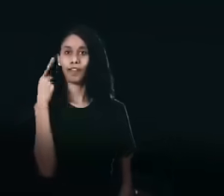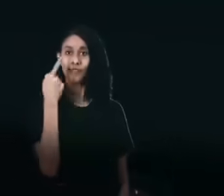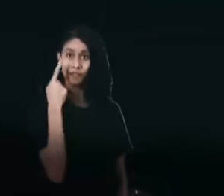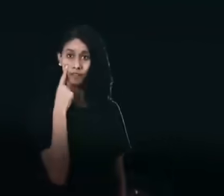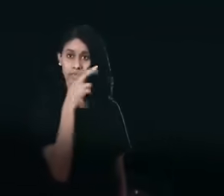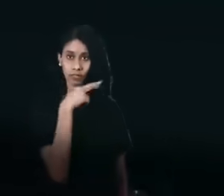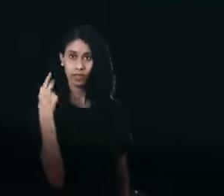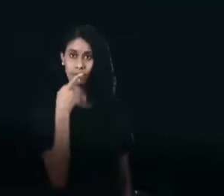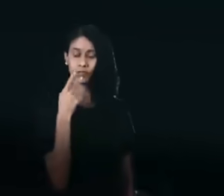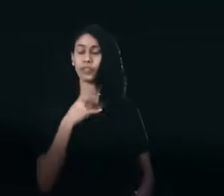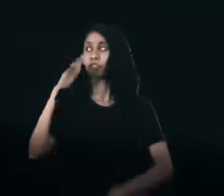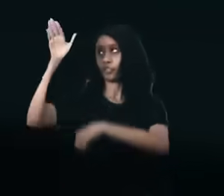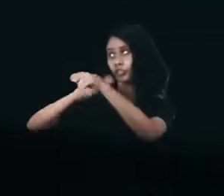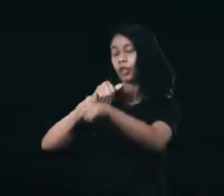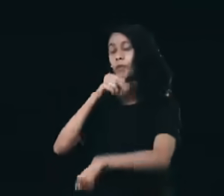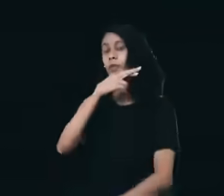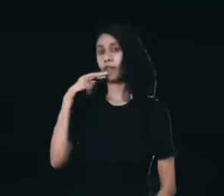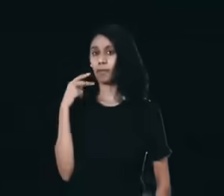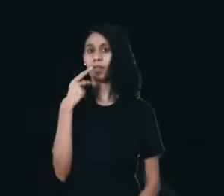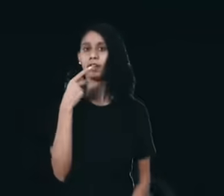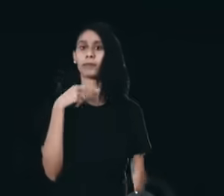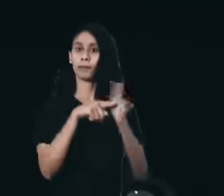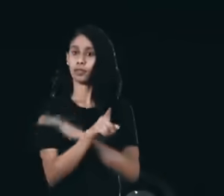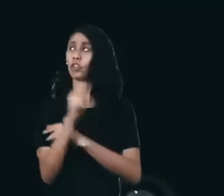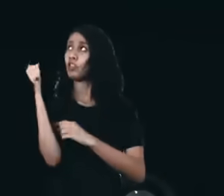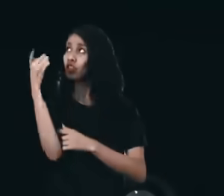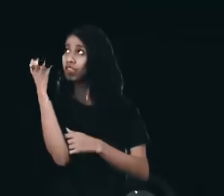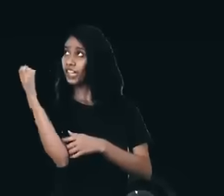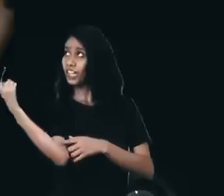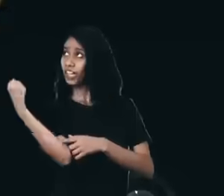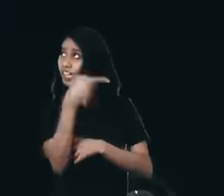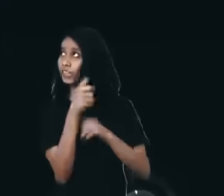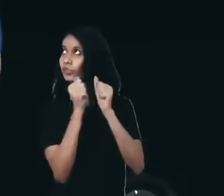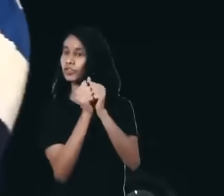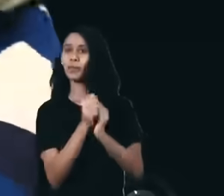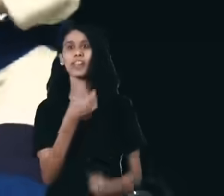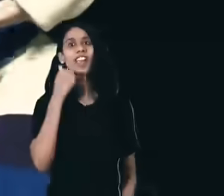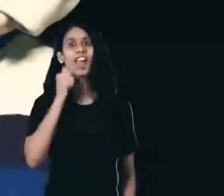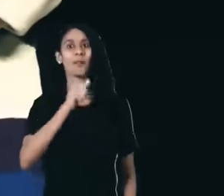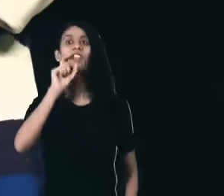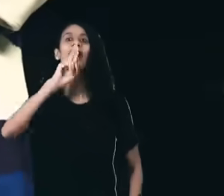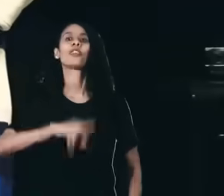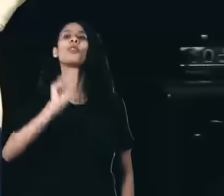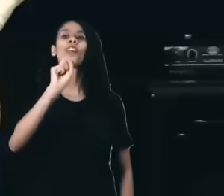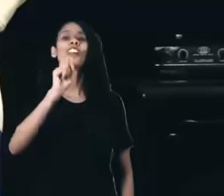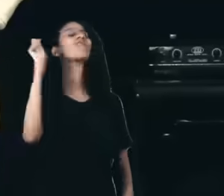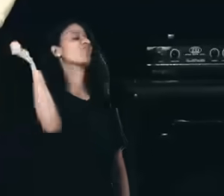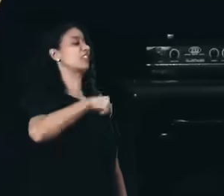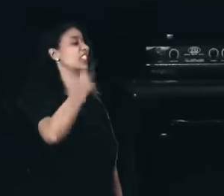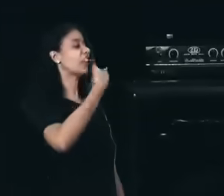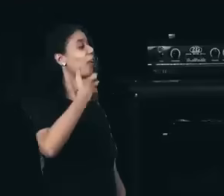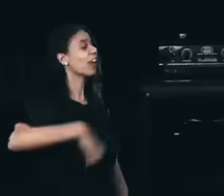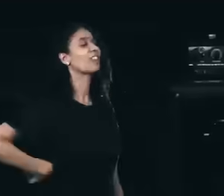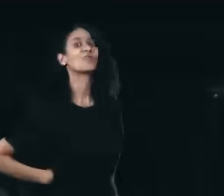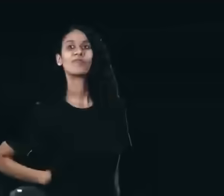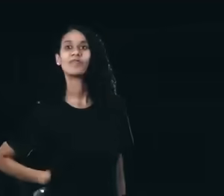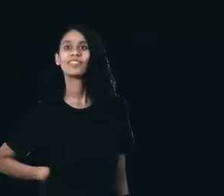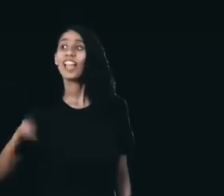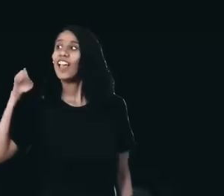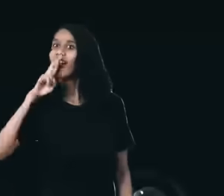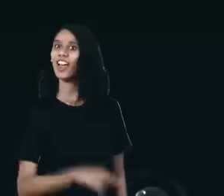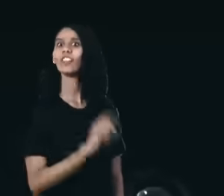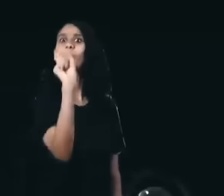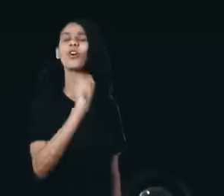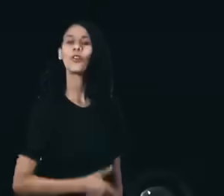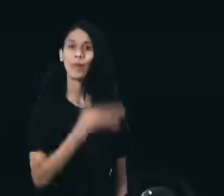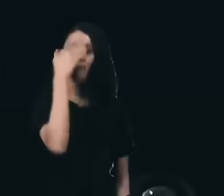diz. Chamaram Rebeca e perguntaram, você quer ir com este homem? Sim, eu quero. A bicha era decidida. O que foi que ela